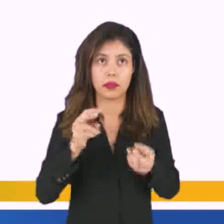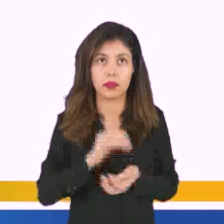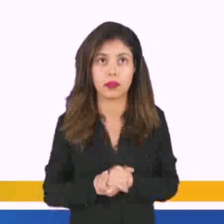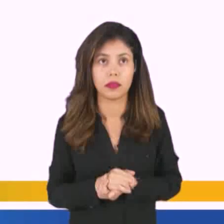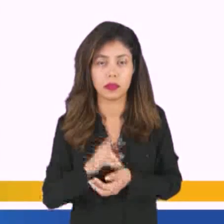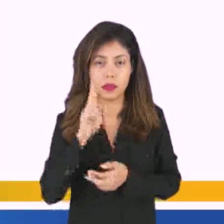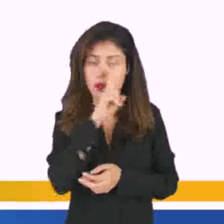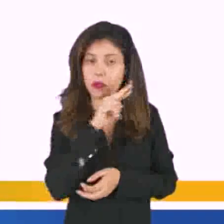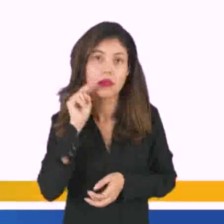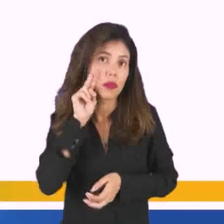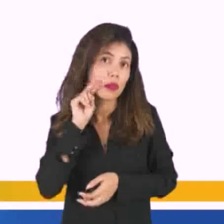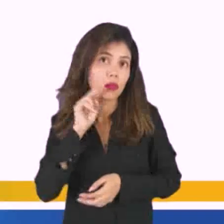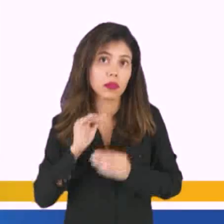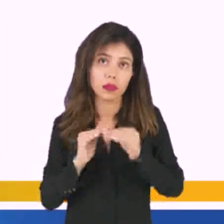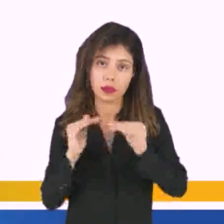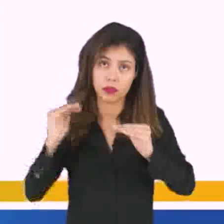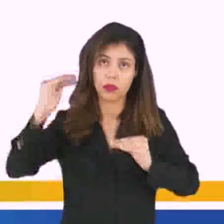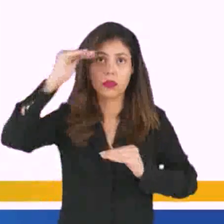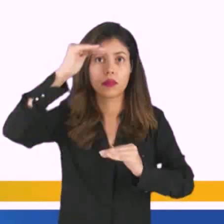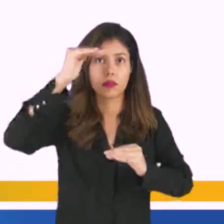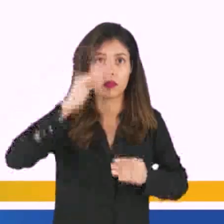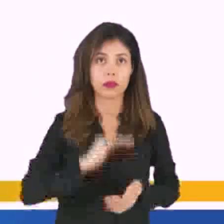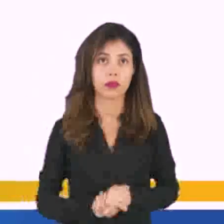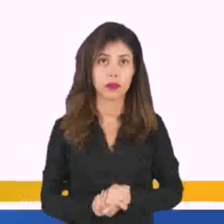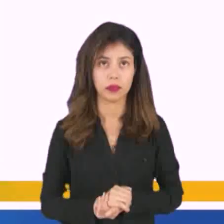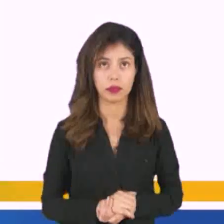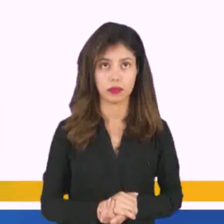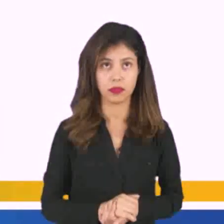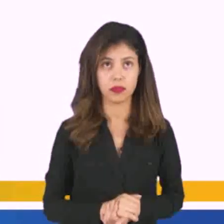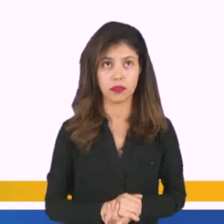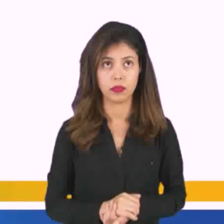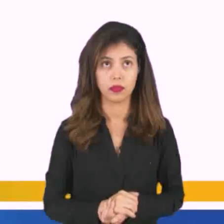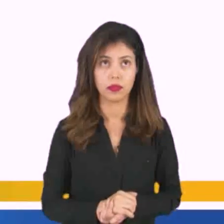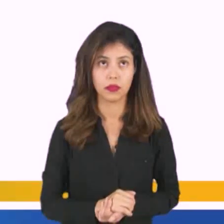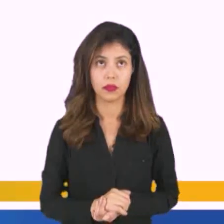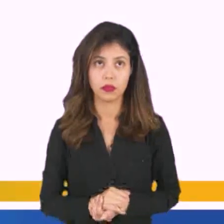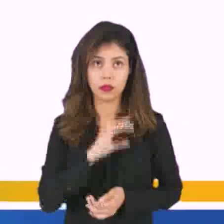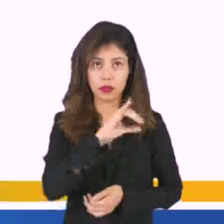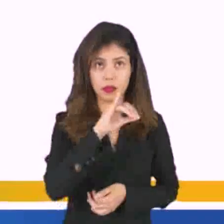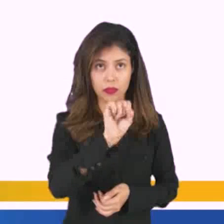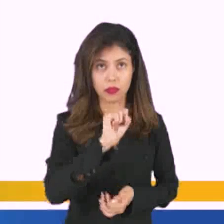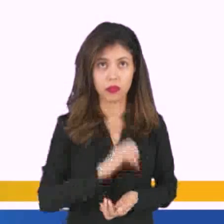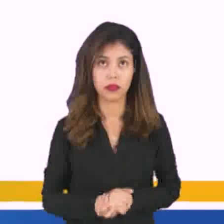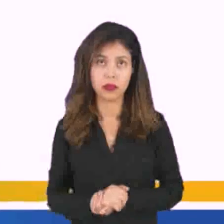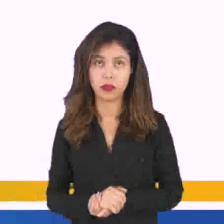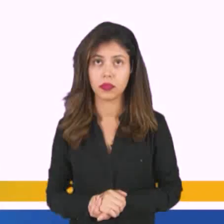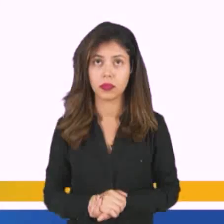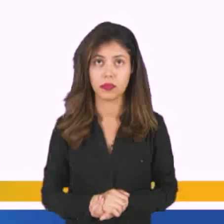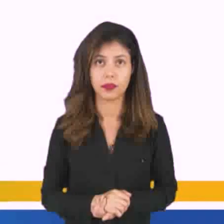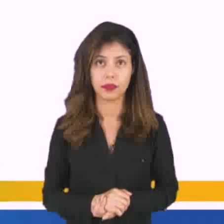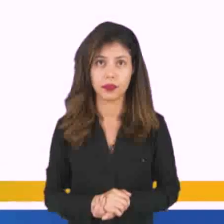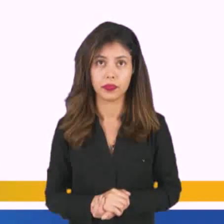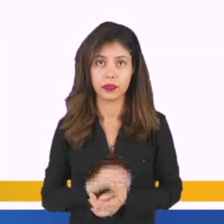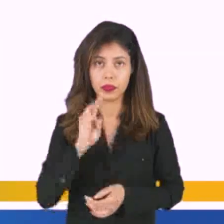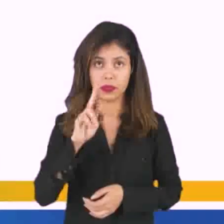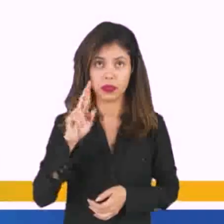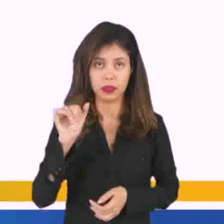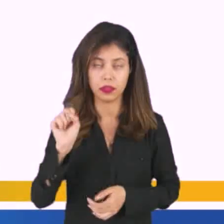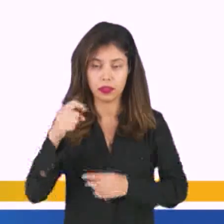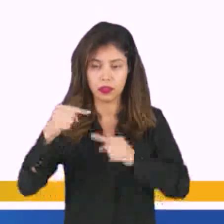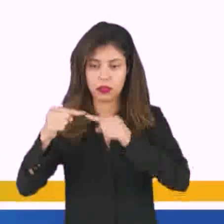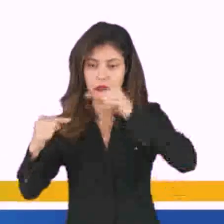cima na cadeia orgânica cis, né? E na trans ocorre o